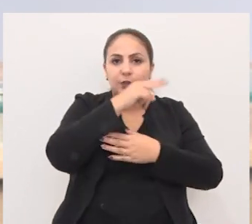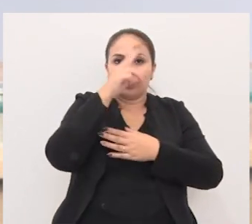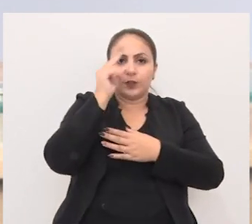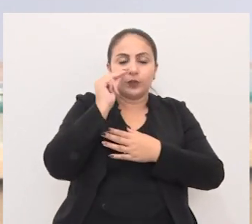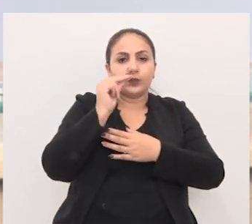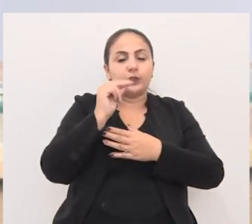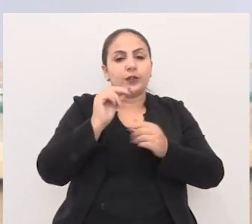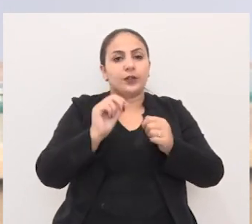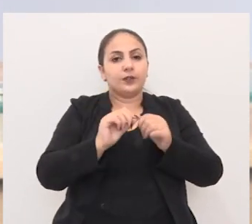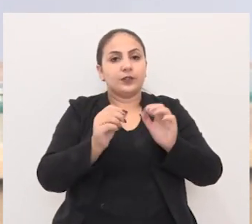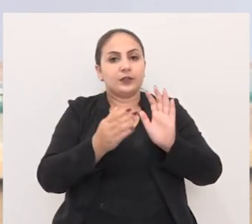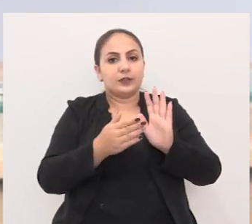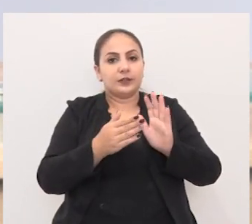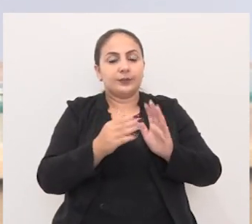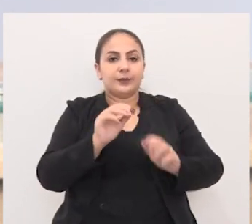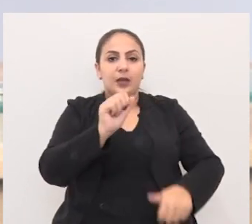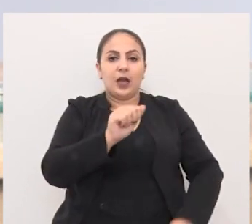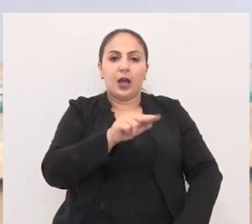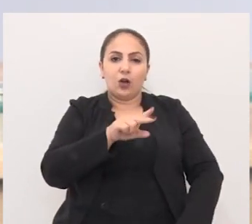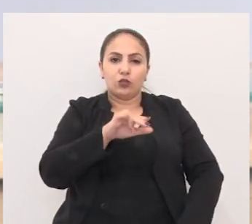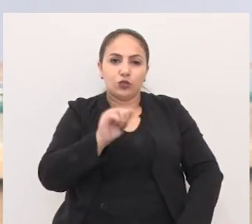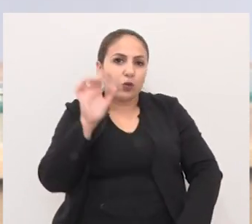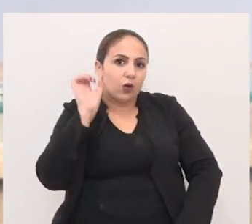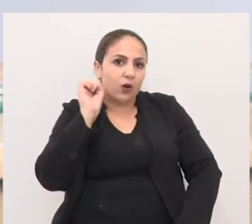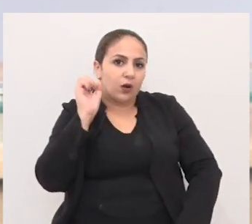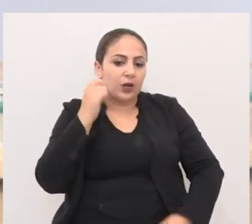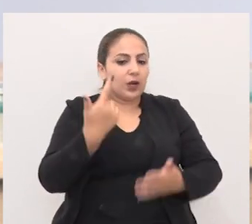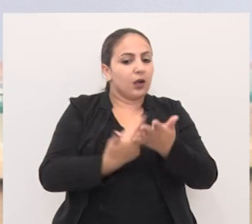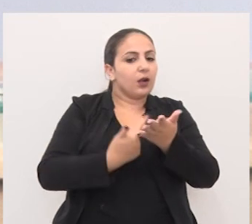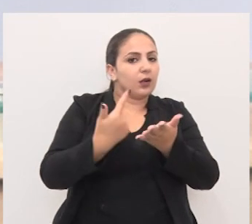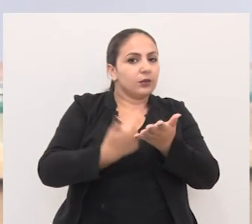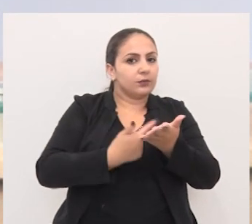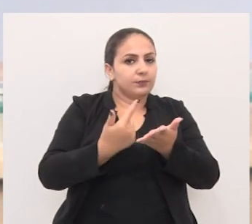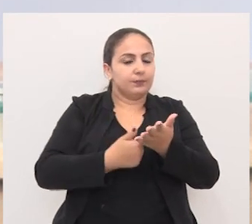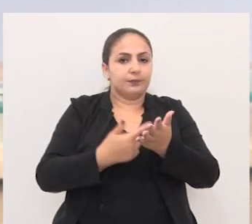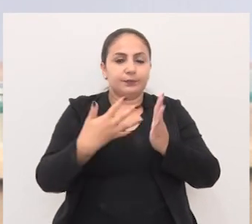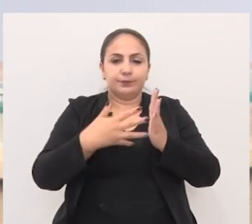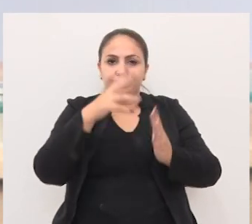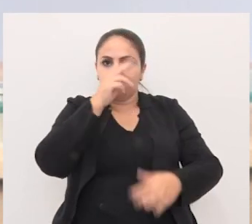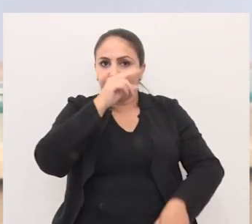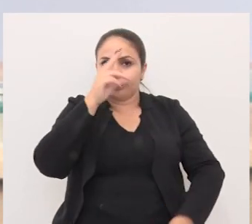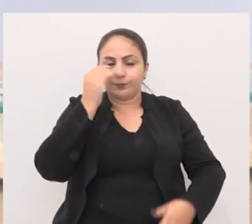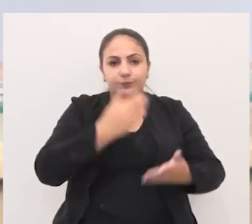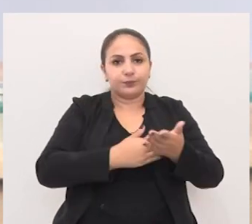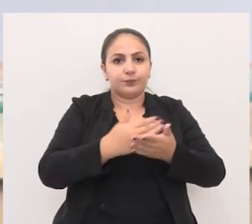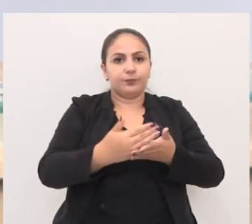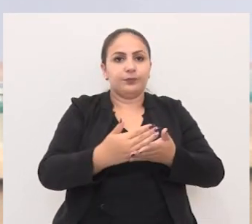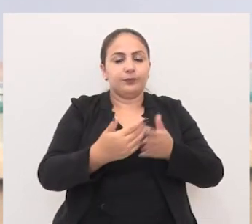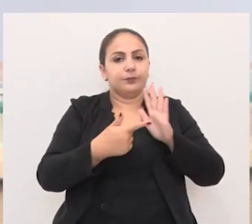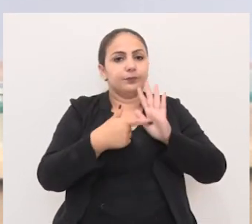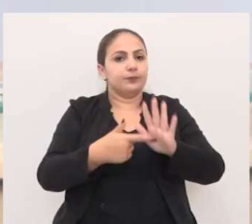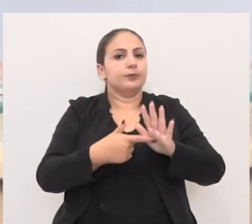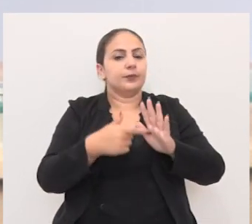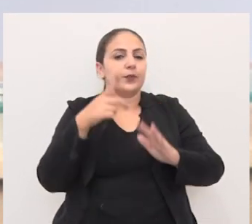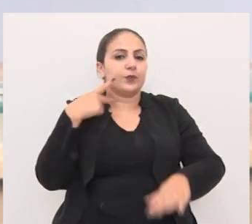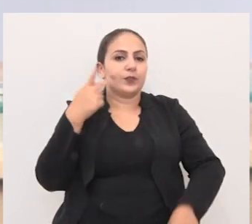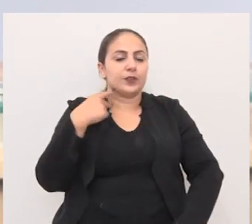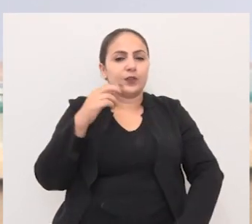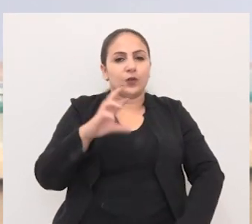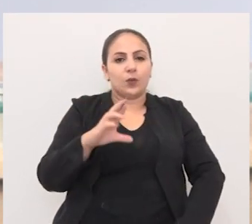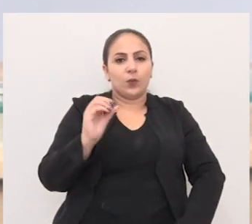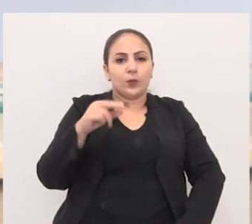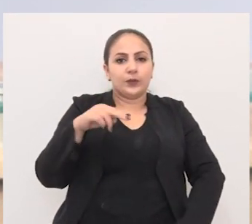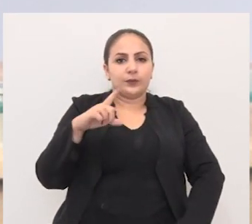Prefeitura a oferecer audiolivros para alunos da rede municipal. A iniciativa foi apresentada pelo